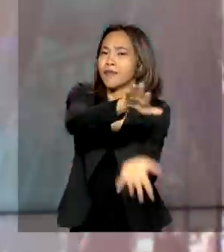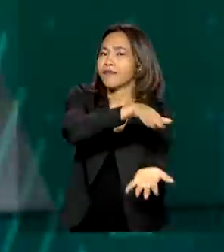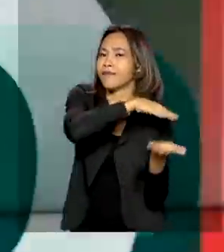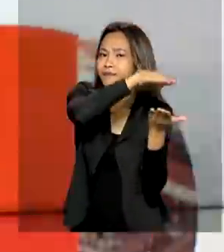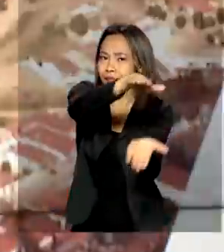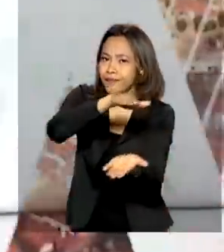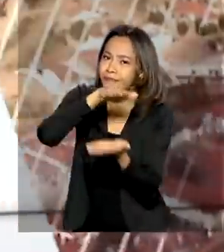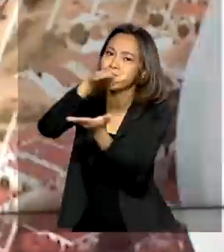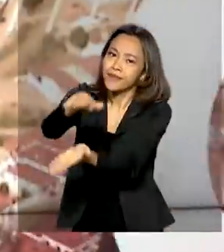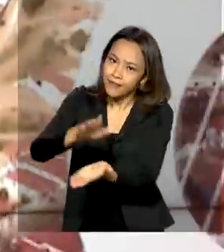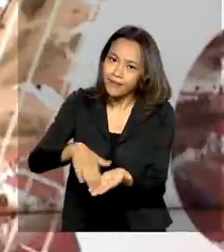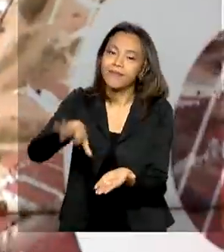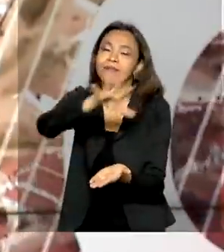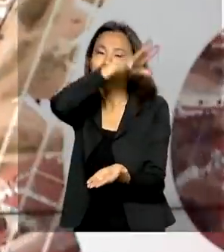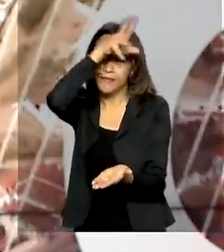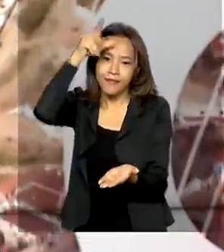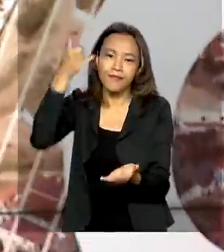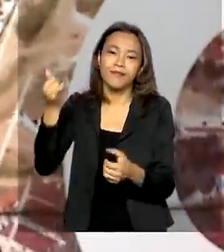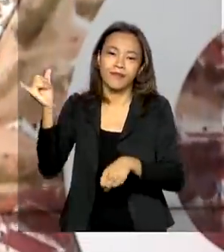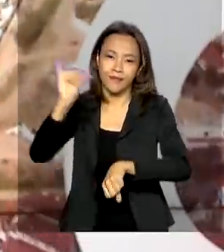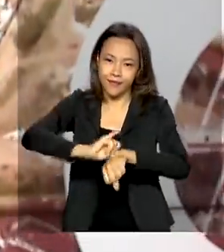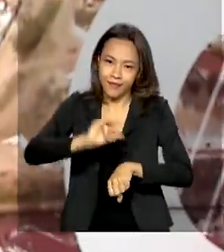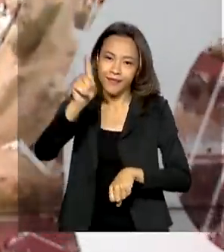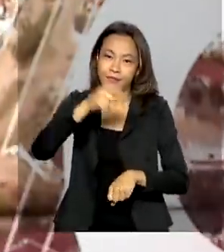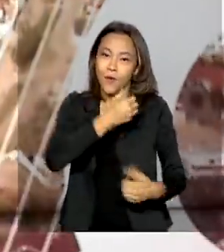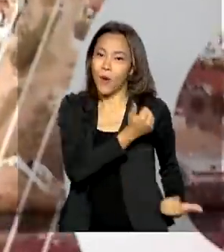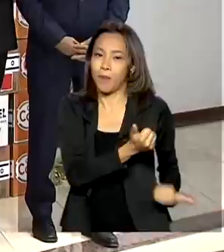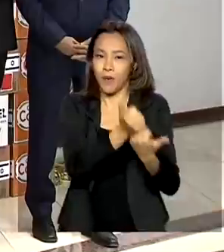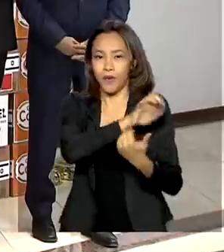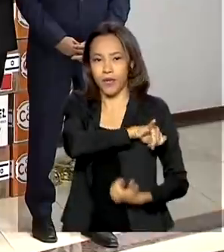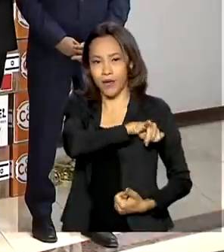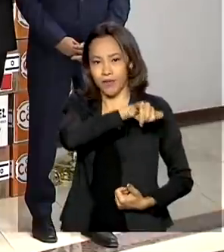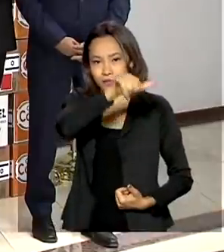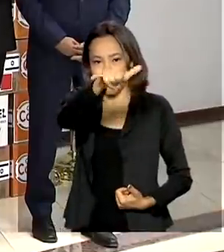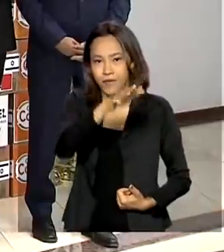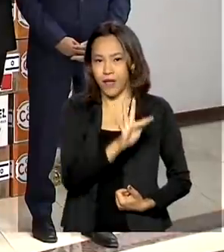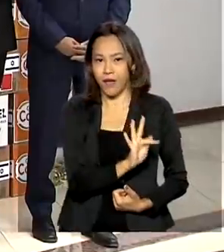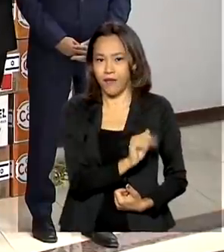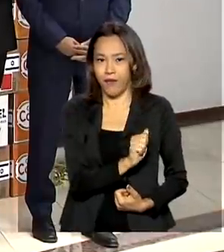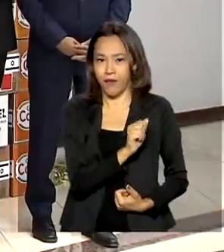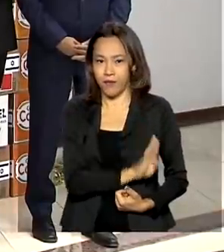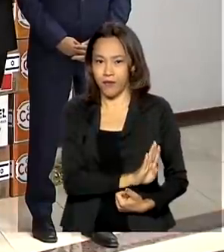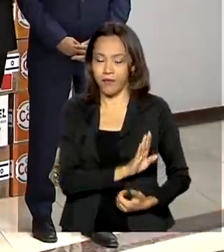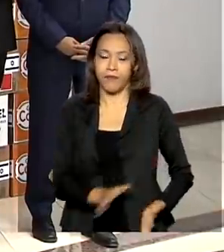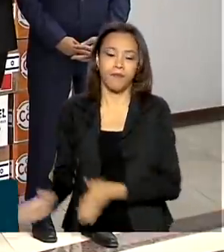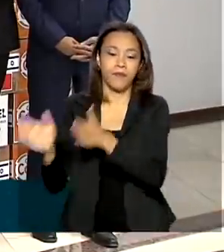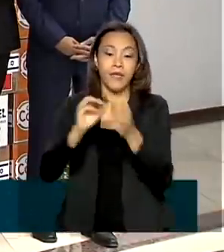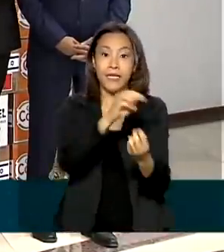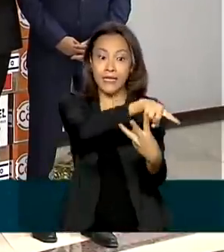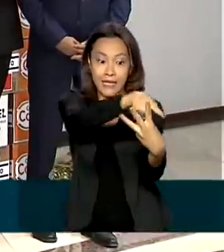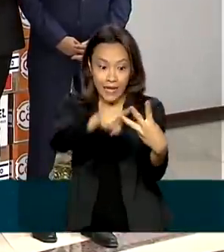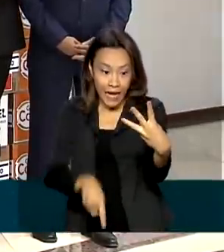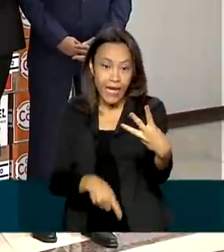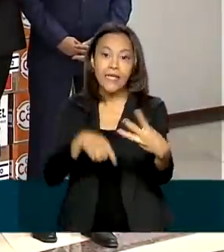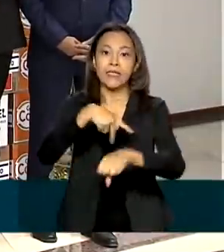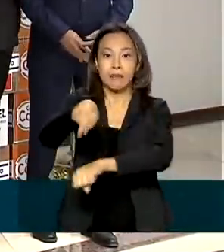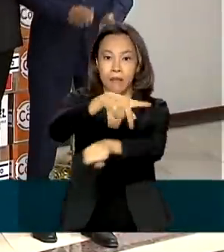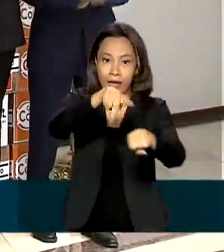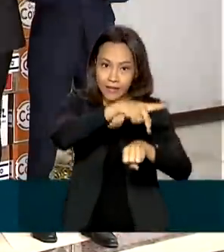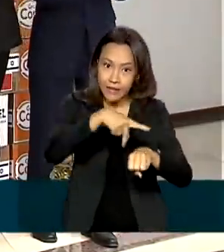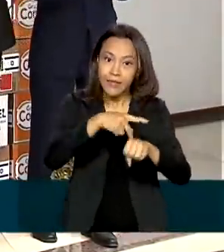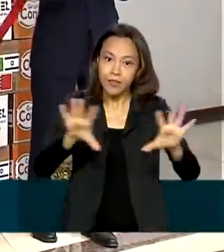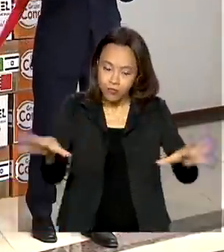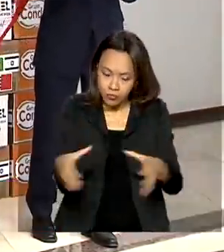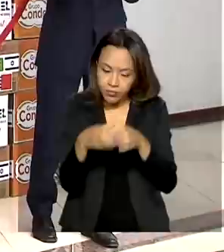chegar a Manaus com a ajuda da Força Aérea Brasileira. Três países do Oriente Médio se uniram em prol do Amazonas